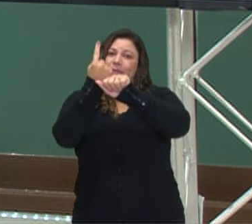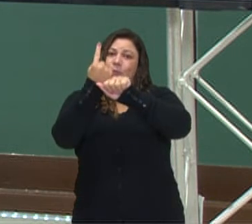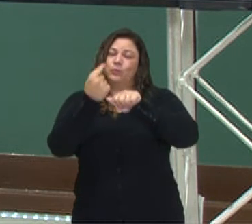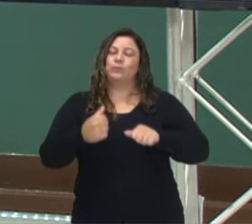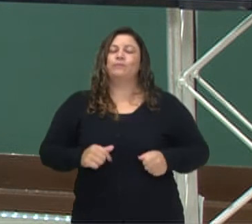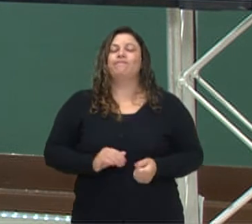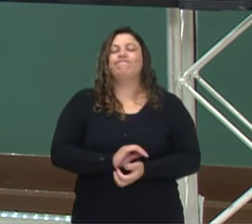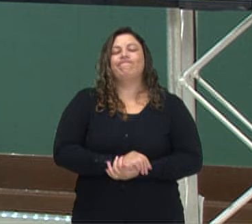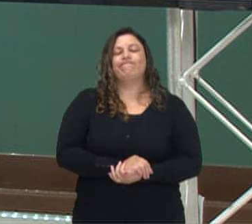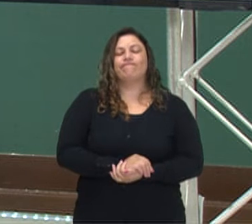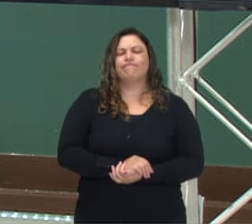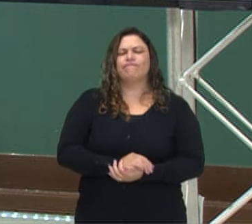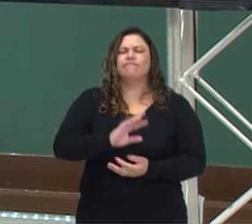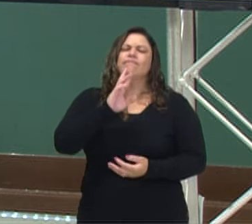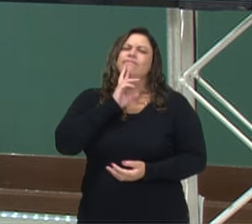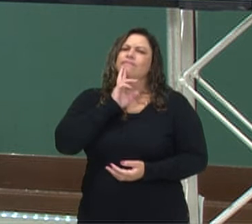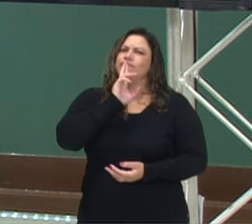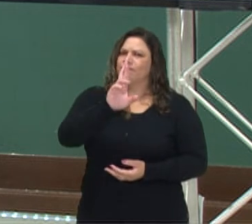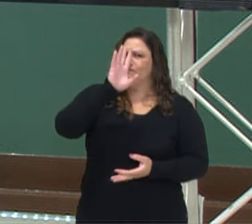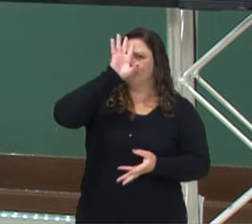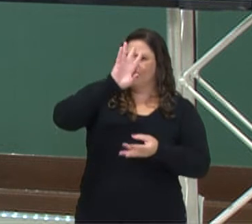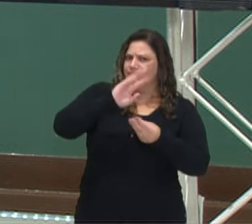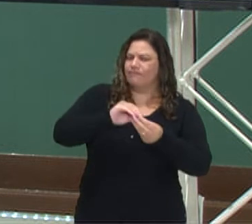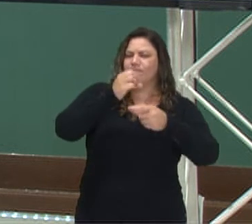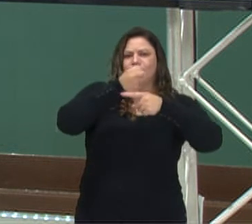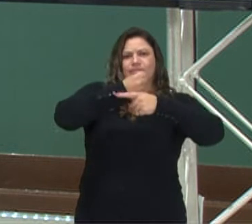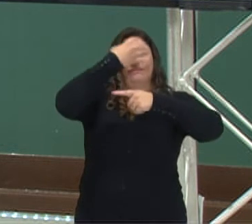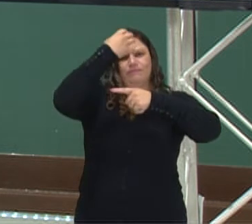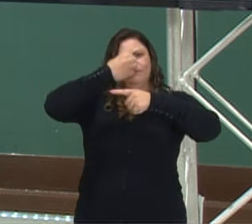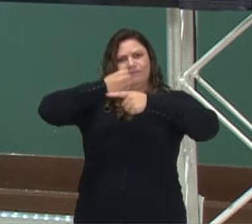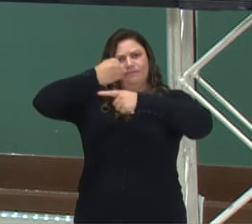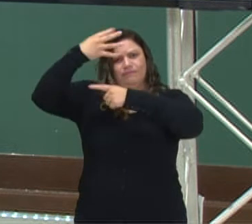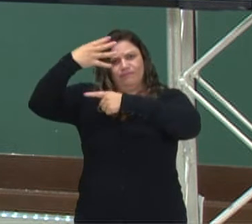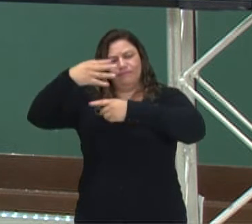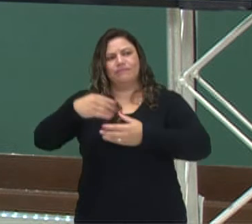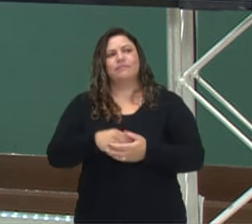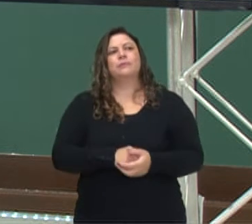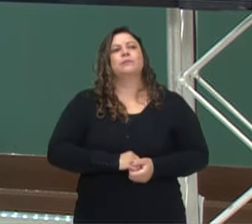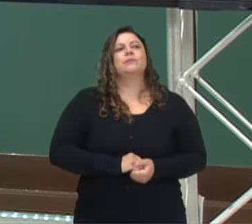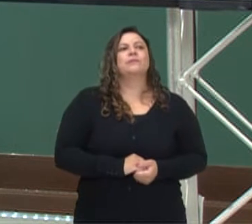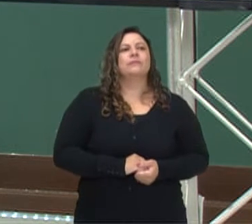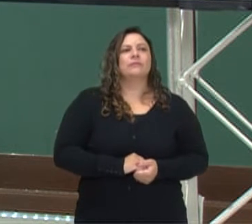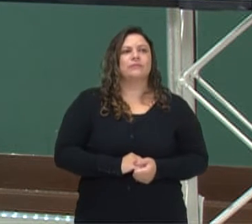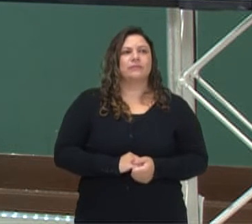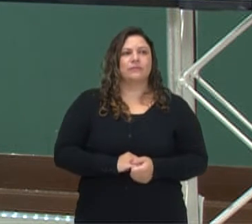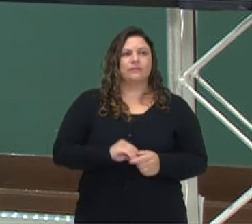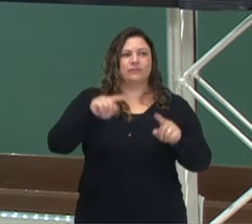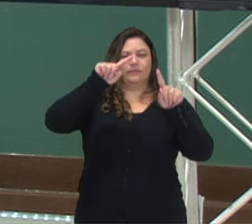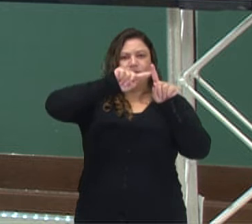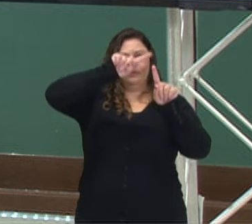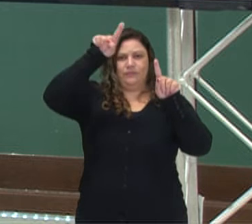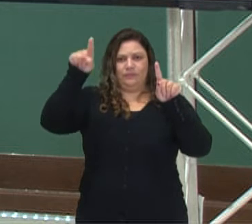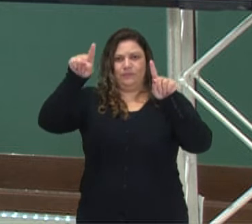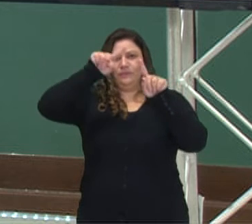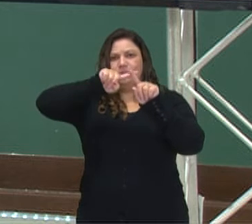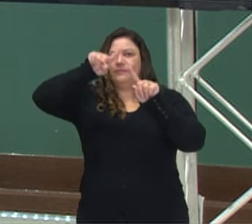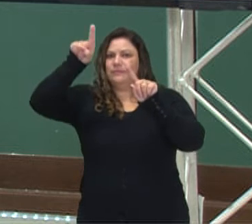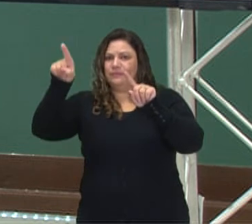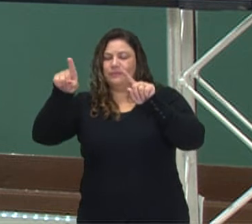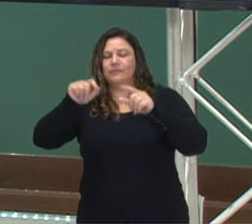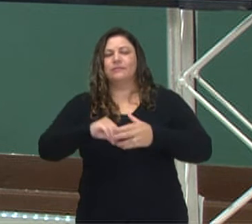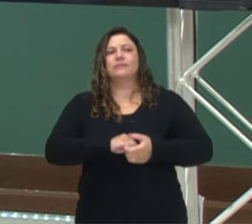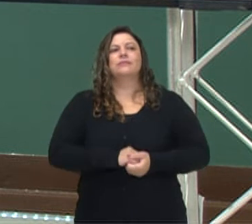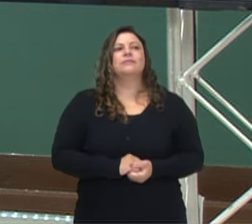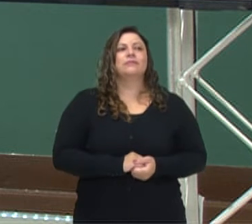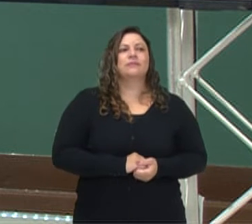Bom, eu vou resolver a potência de potência. Então vai ficar o quê? Potência de potência multiplica o expoente. 4